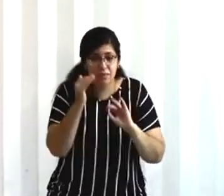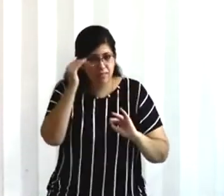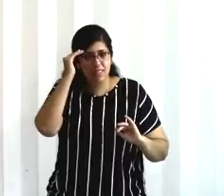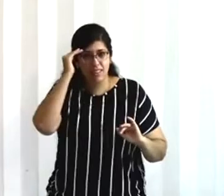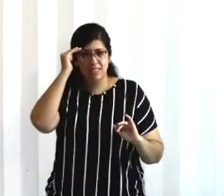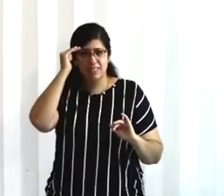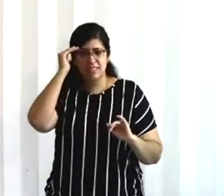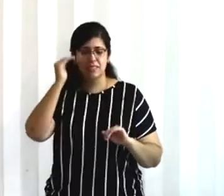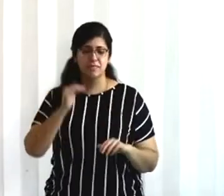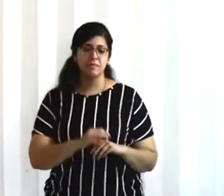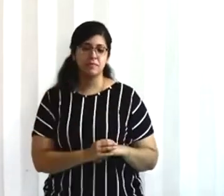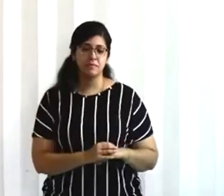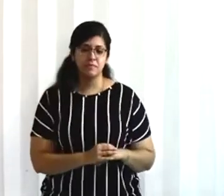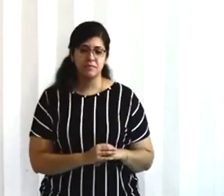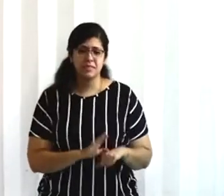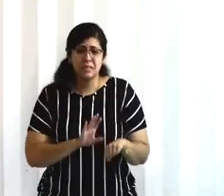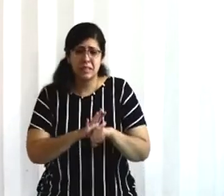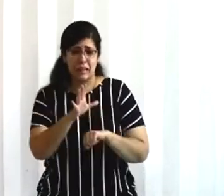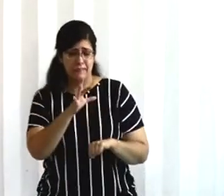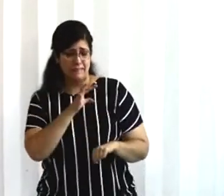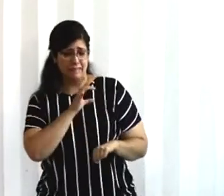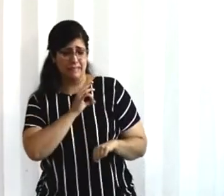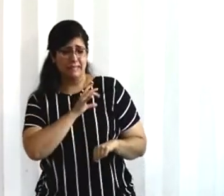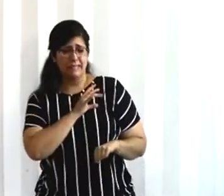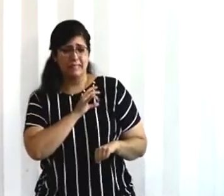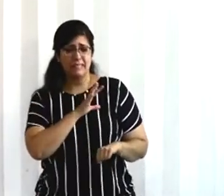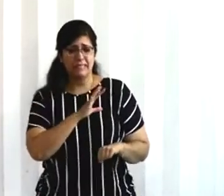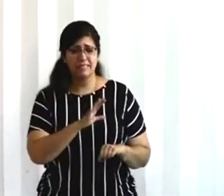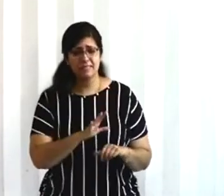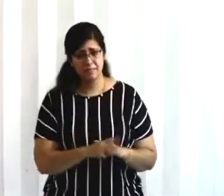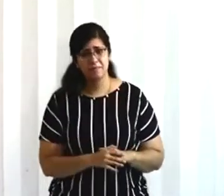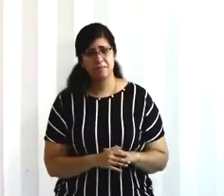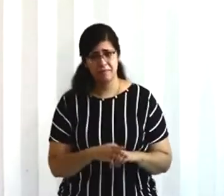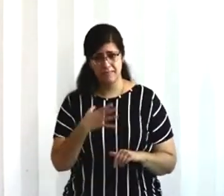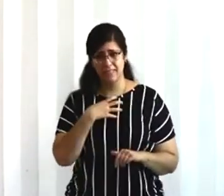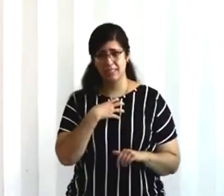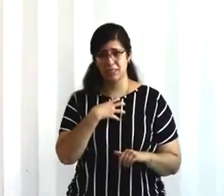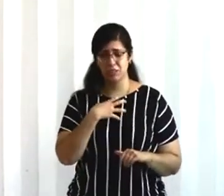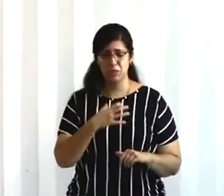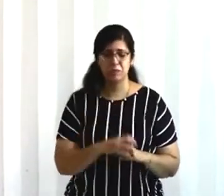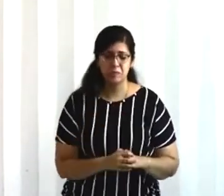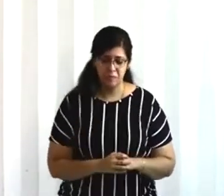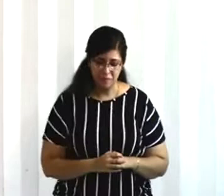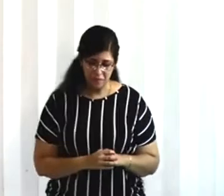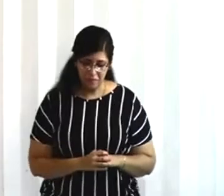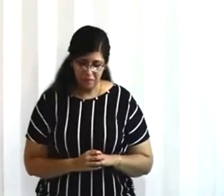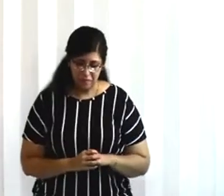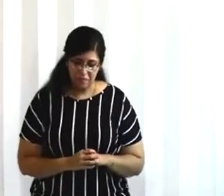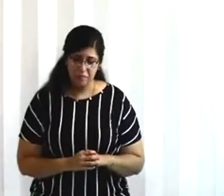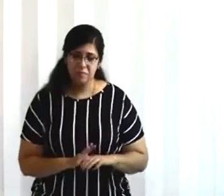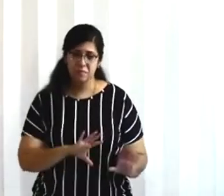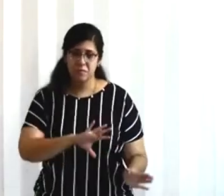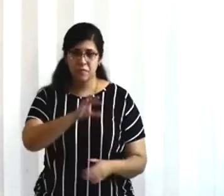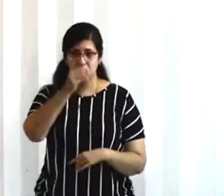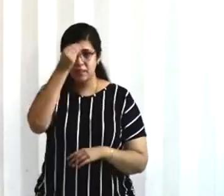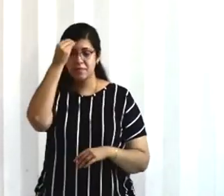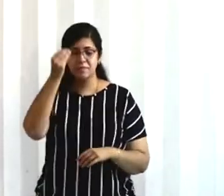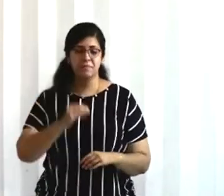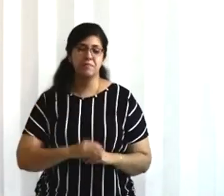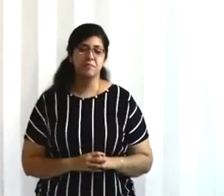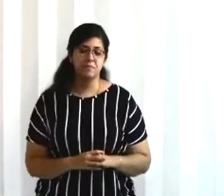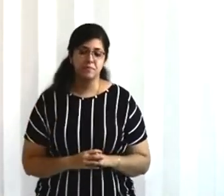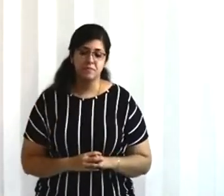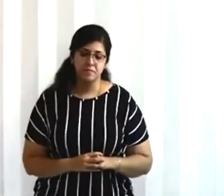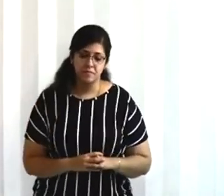escuridão traz coisas terríveis, e nós vamos ver o que o texto está nos ensinando a respeito